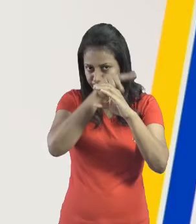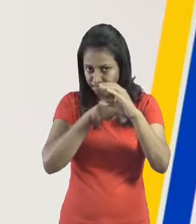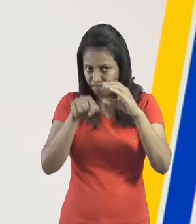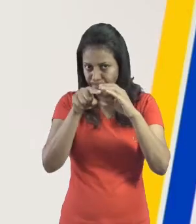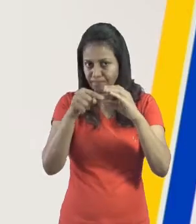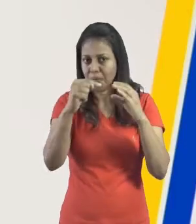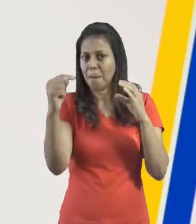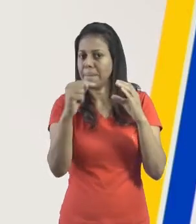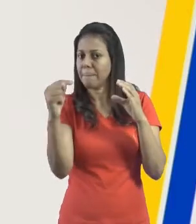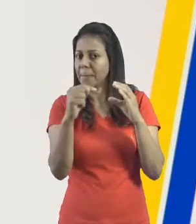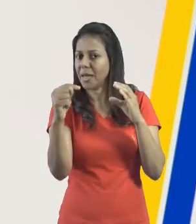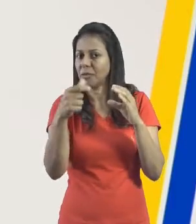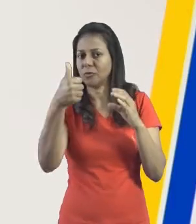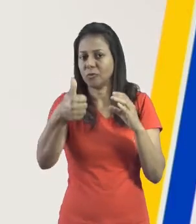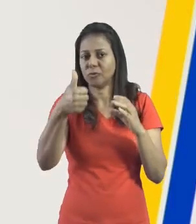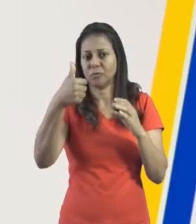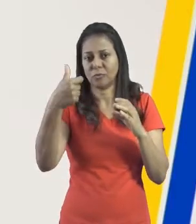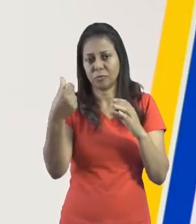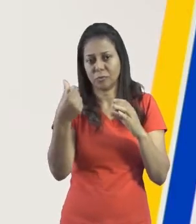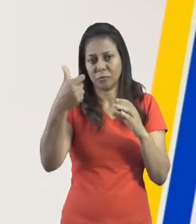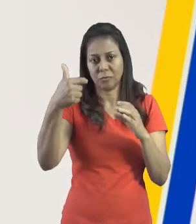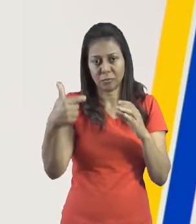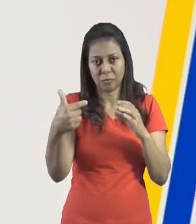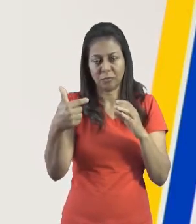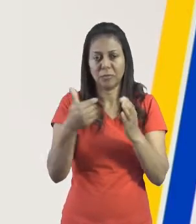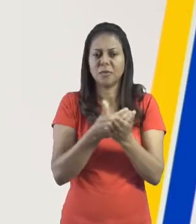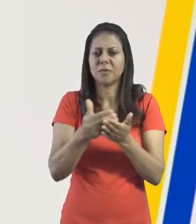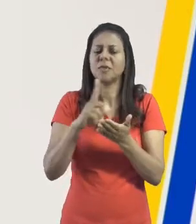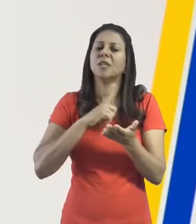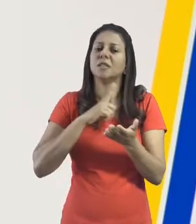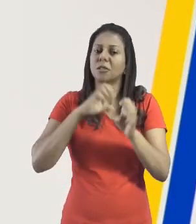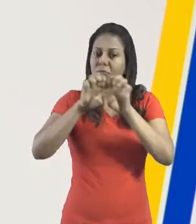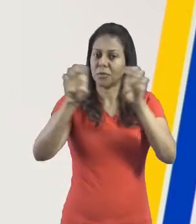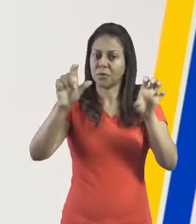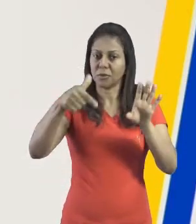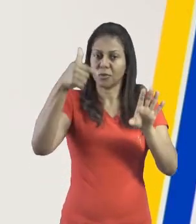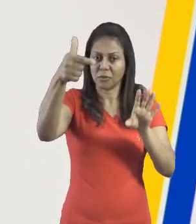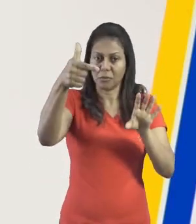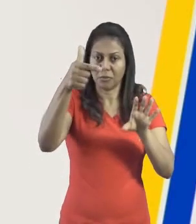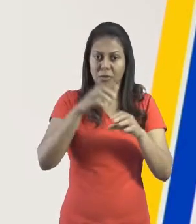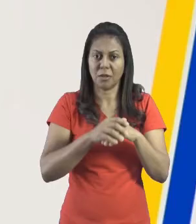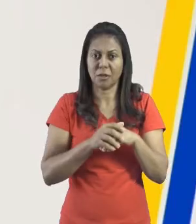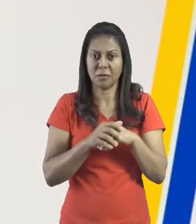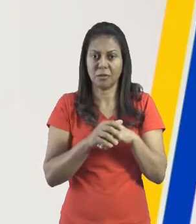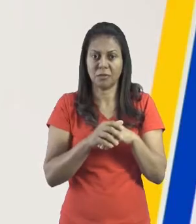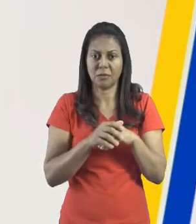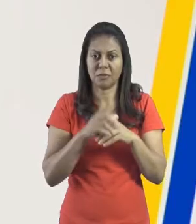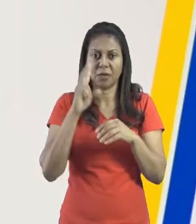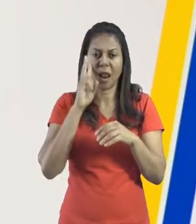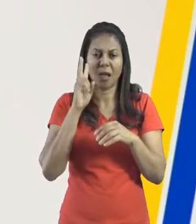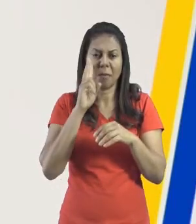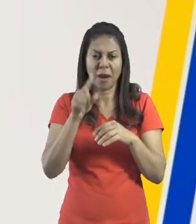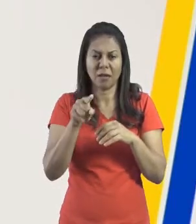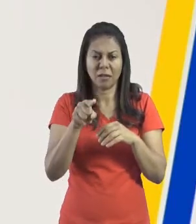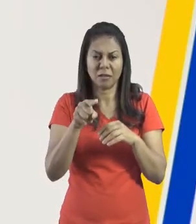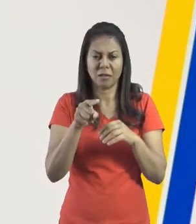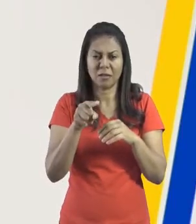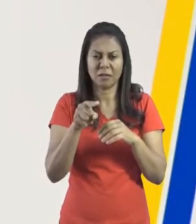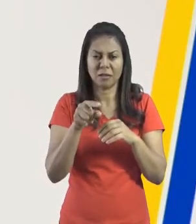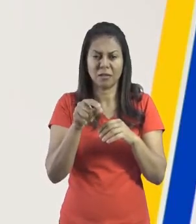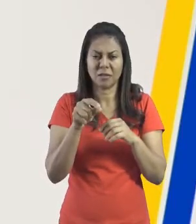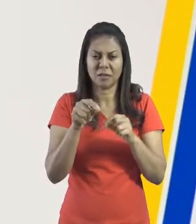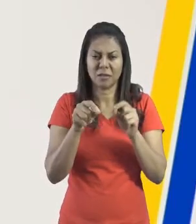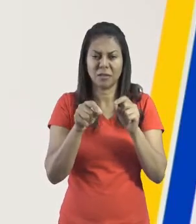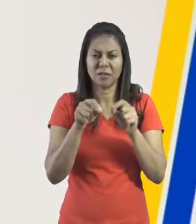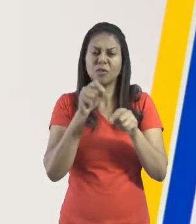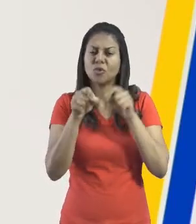menos 162. Então, nós temos uma equação do segundo grau, só para você relembrar, de forma